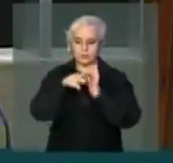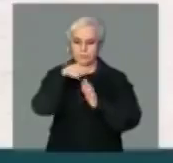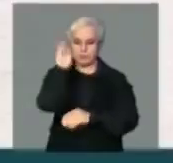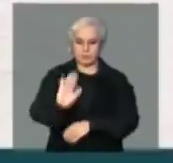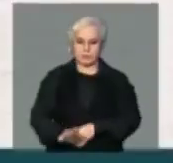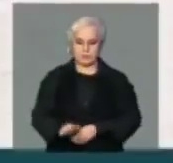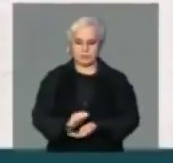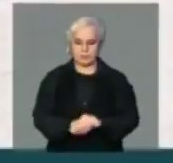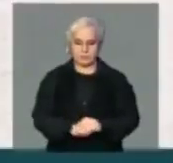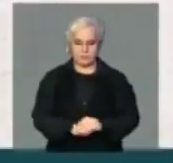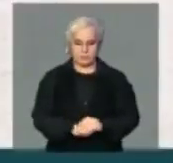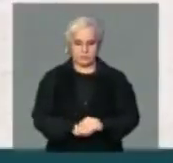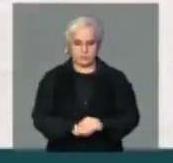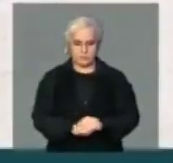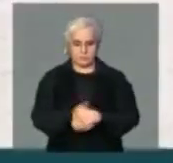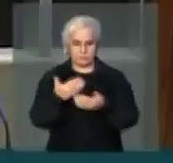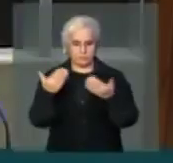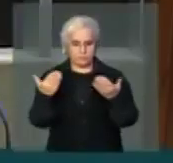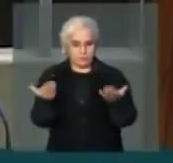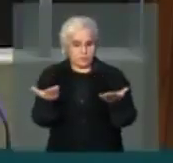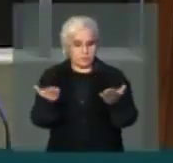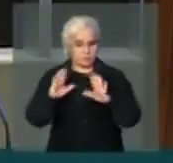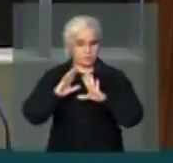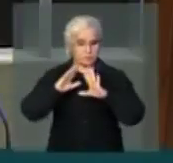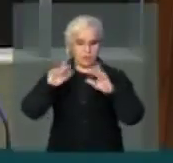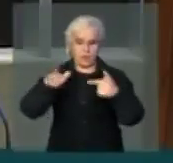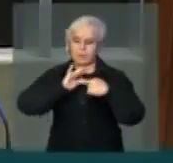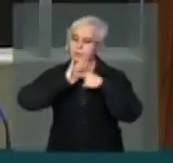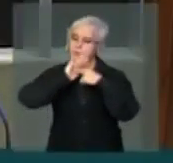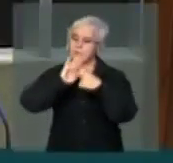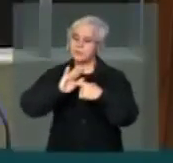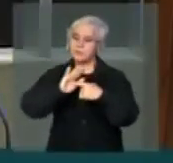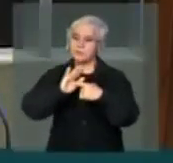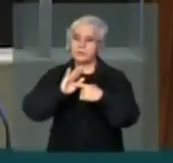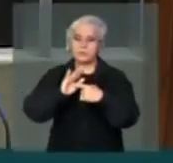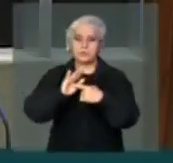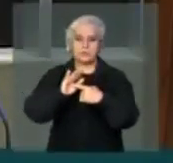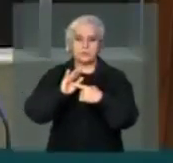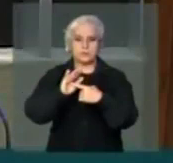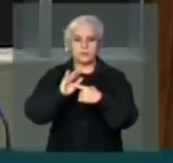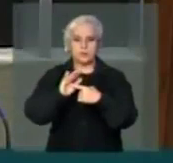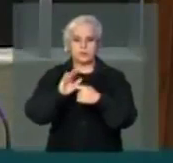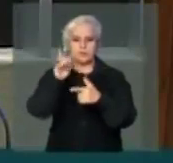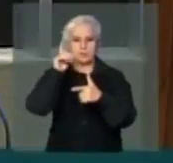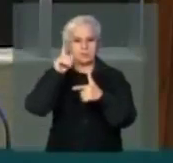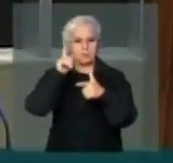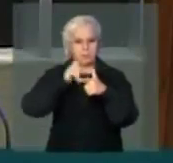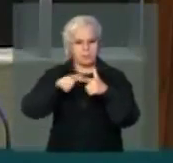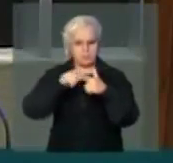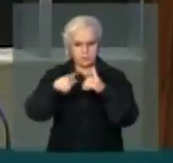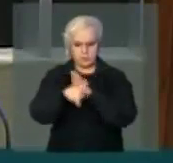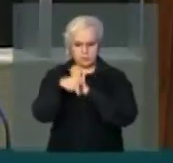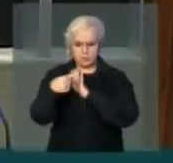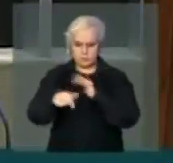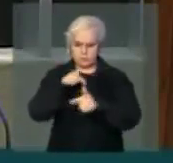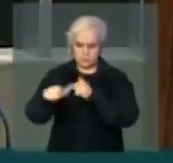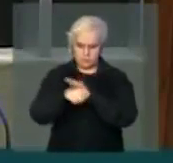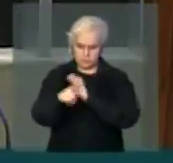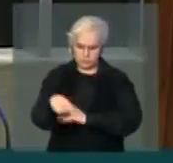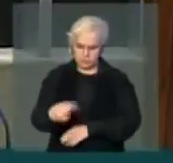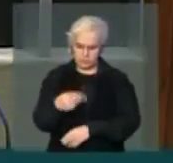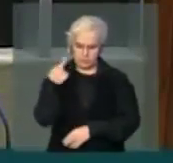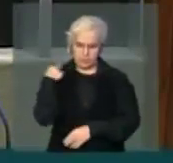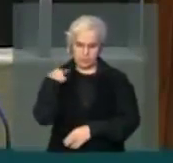Bom, você permite, deputado? Isso evidentemente afeta, condiciona o nosso desempenho político. E não